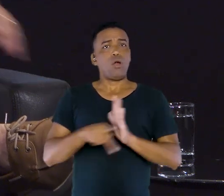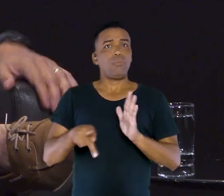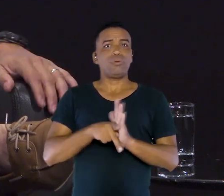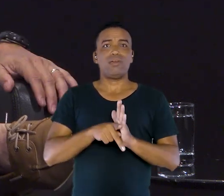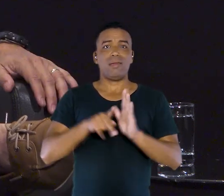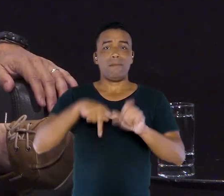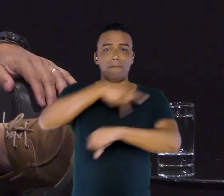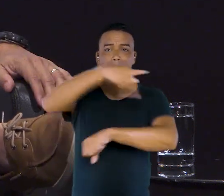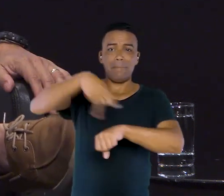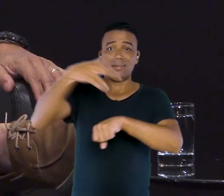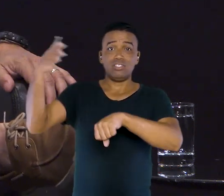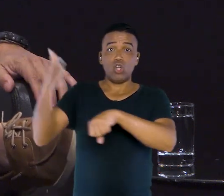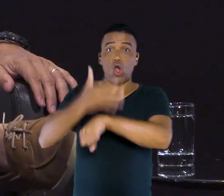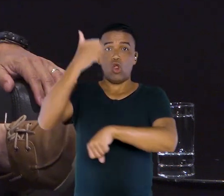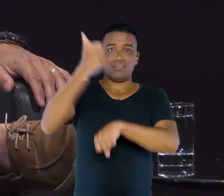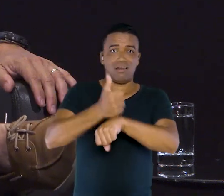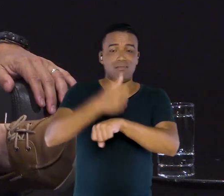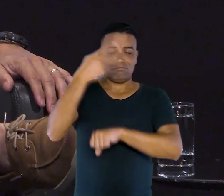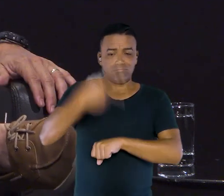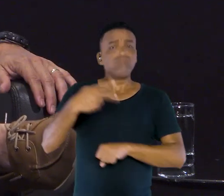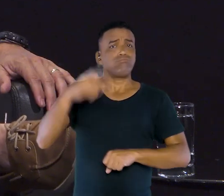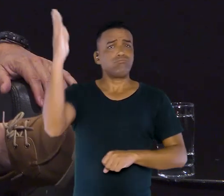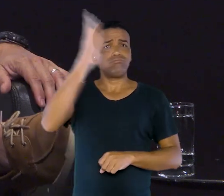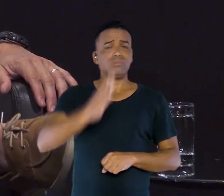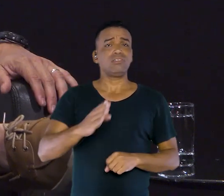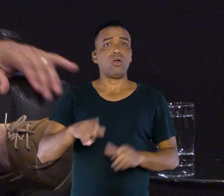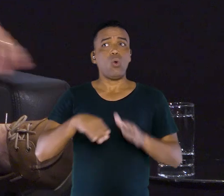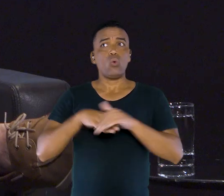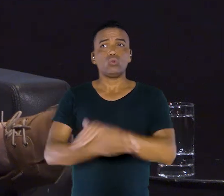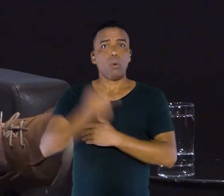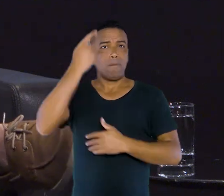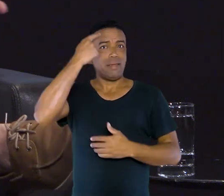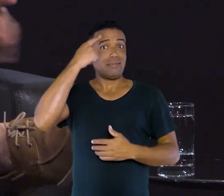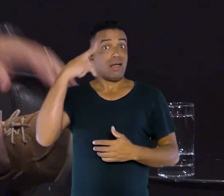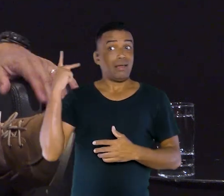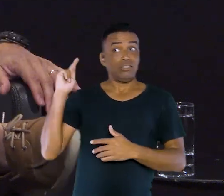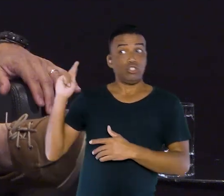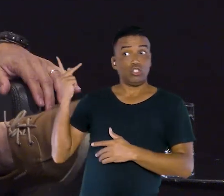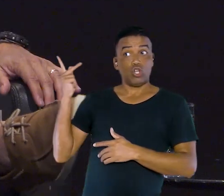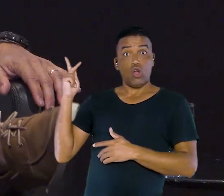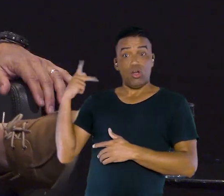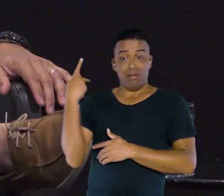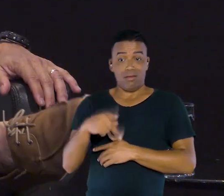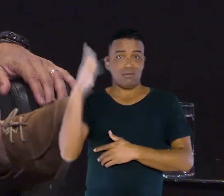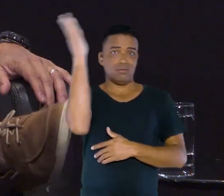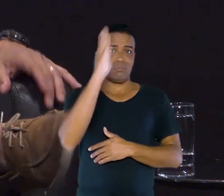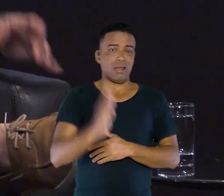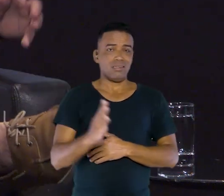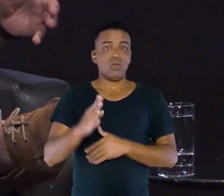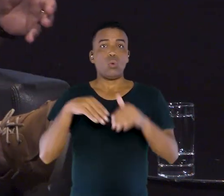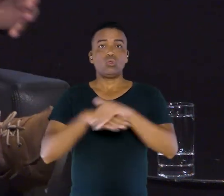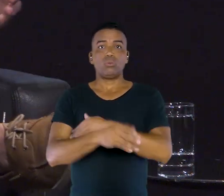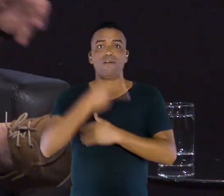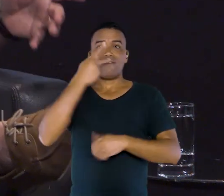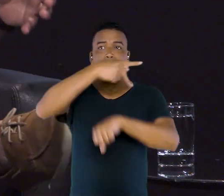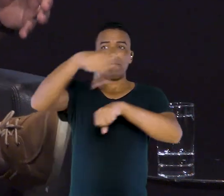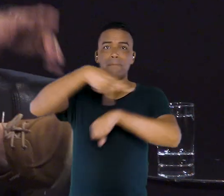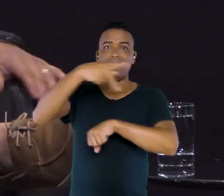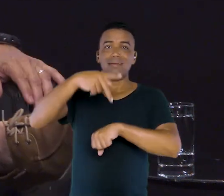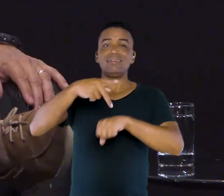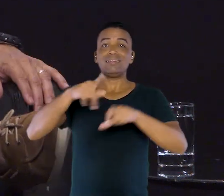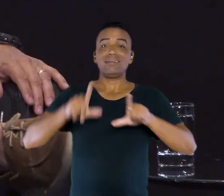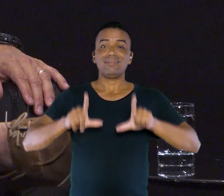típico de um país colonizado, né, como é o caso do Brasil, a gente se acostumou a pensar na nossa história, o Brasil costuma falar, é um país que